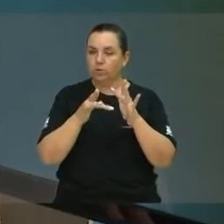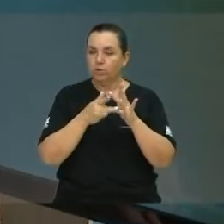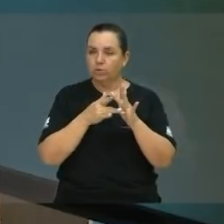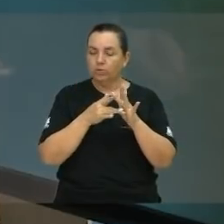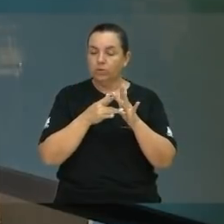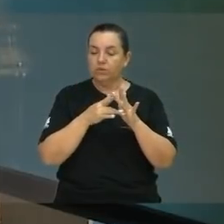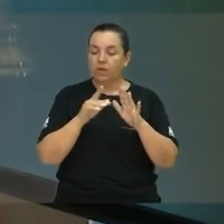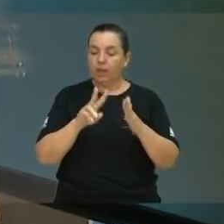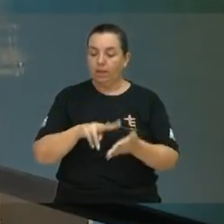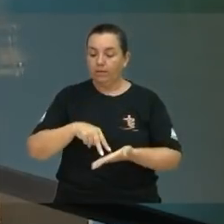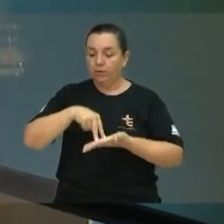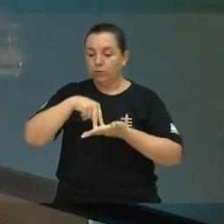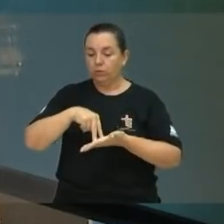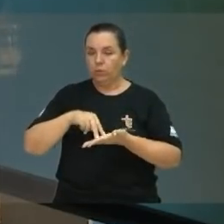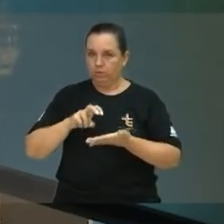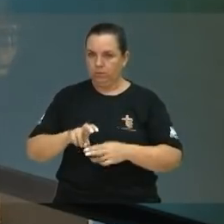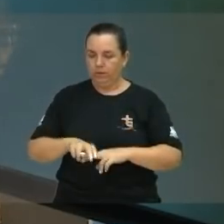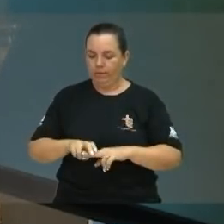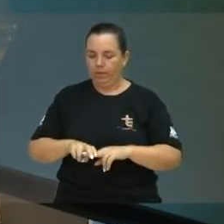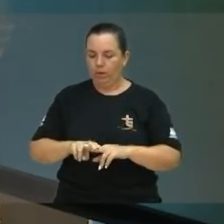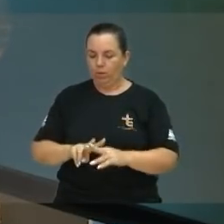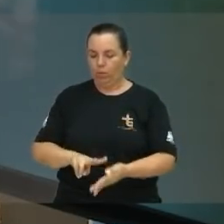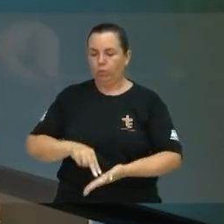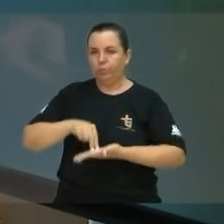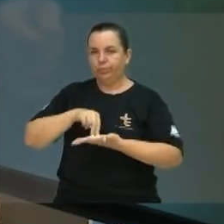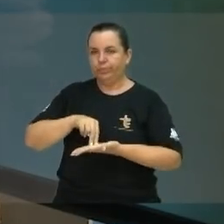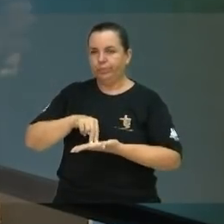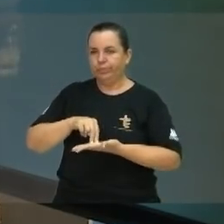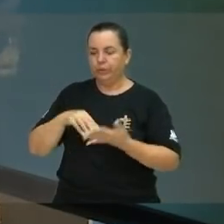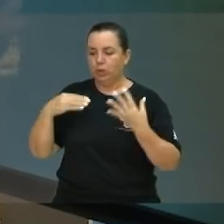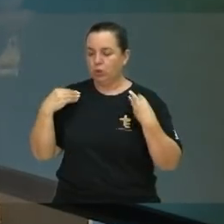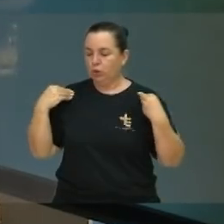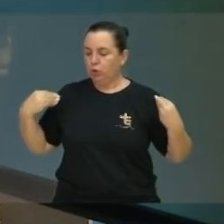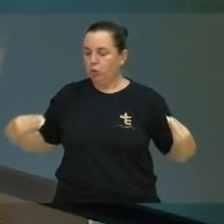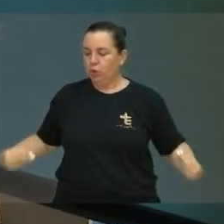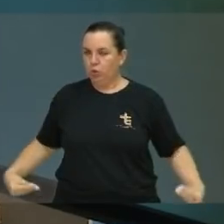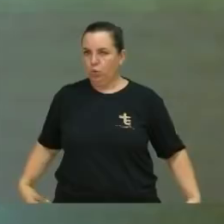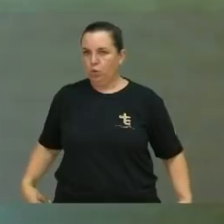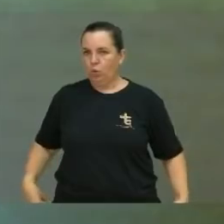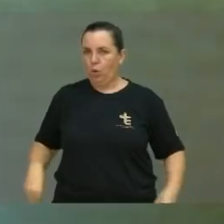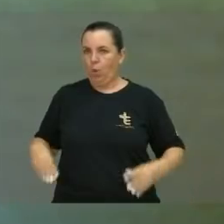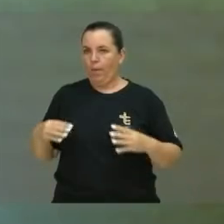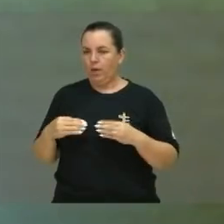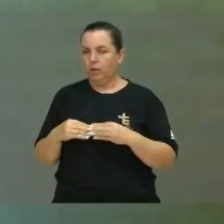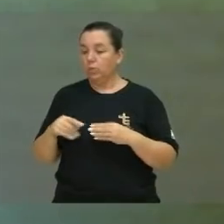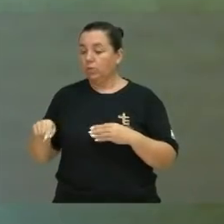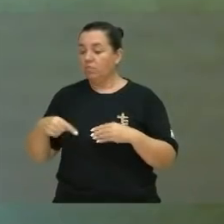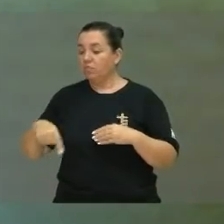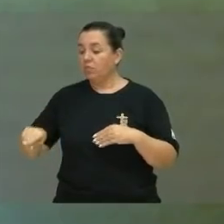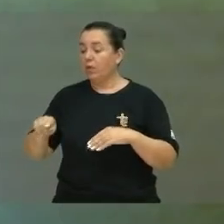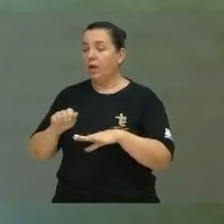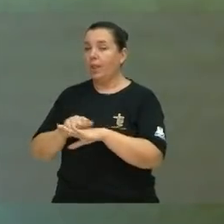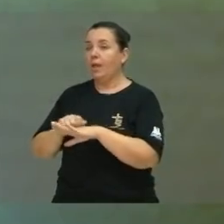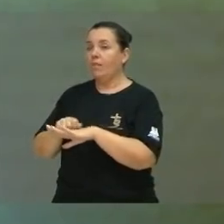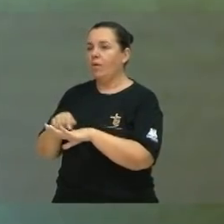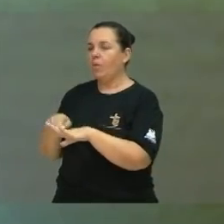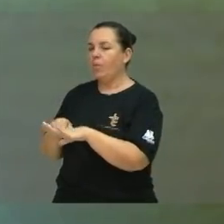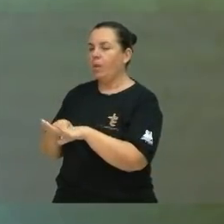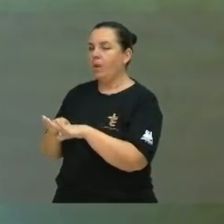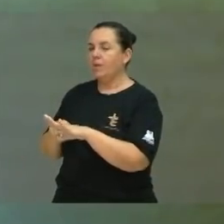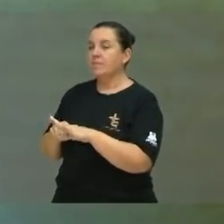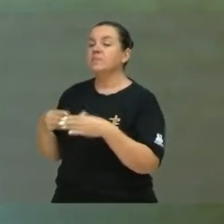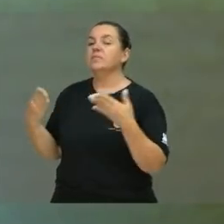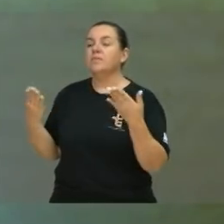mesa eu tinha tirado o manto esse colocar a lavar os pés agora